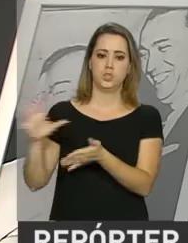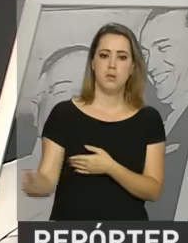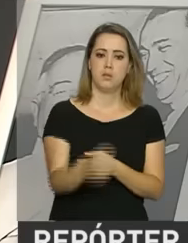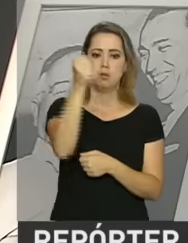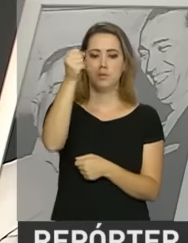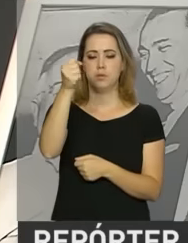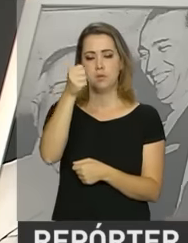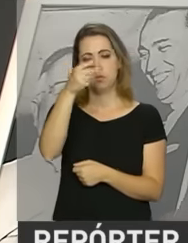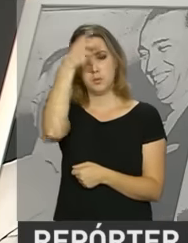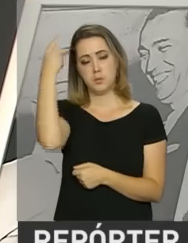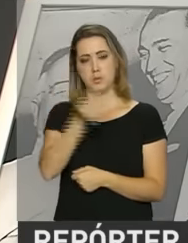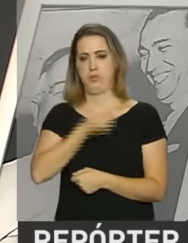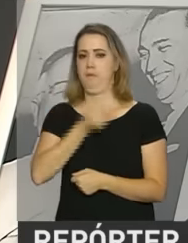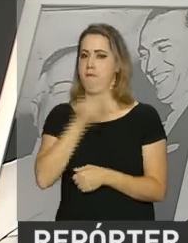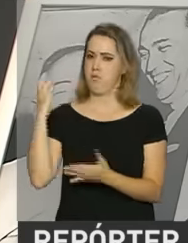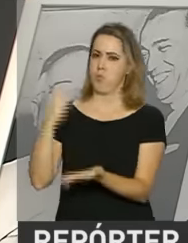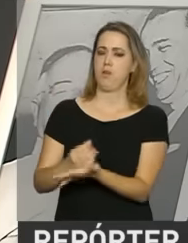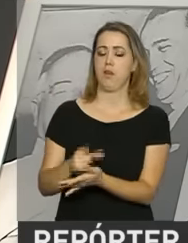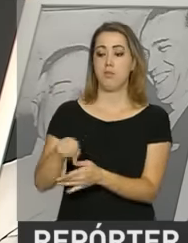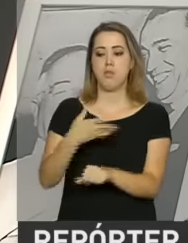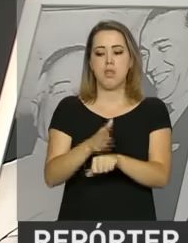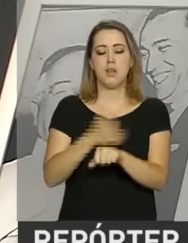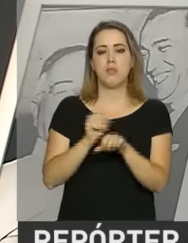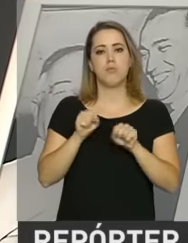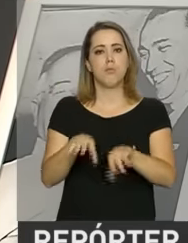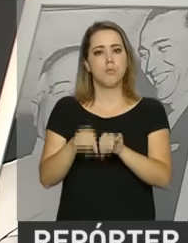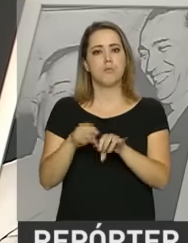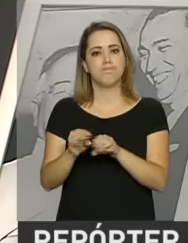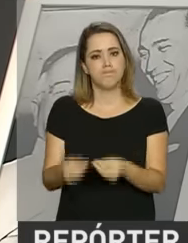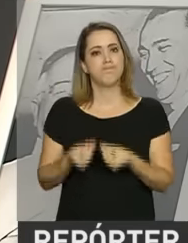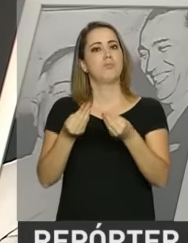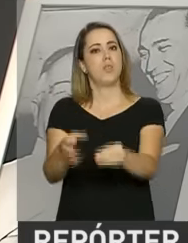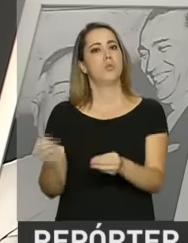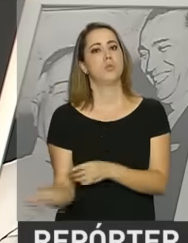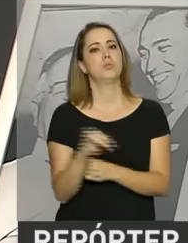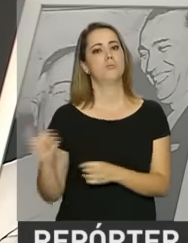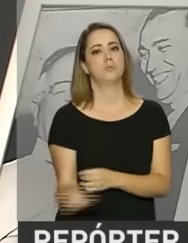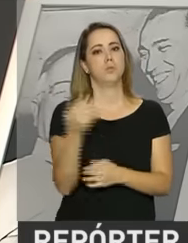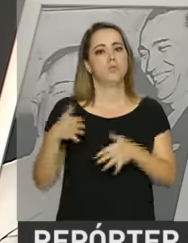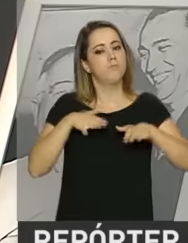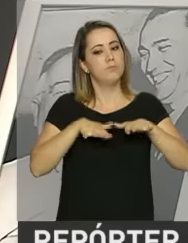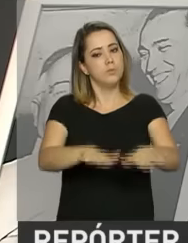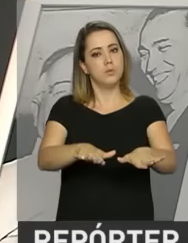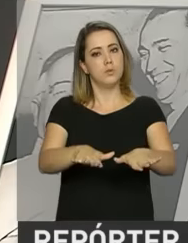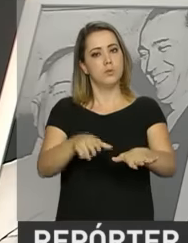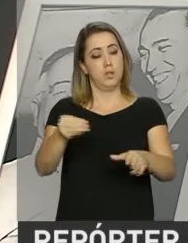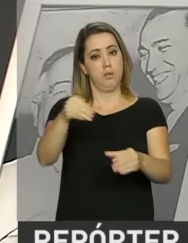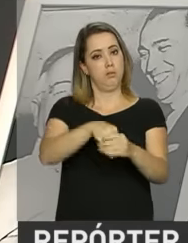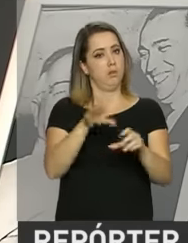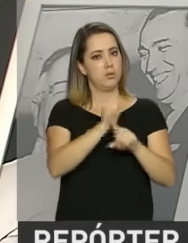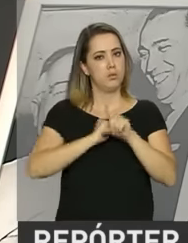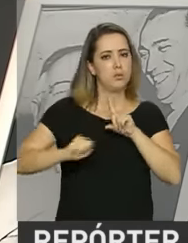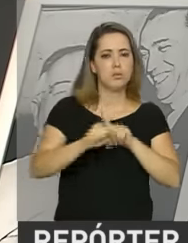mundo do crime qualificando-os e oferecendo para elas uma oportunidade de inserção na sociedade para